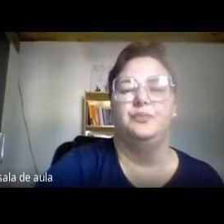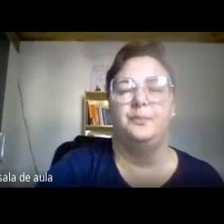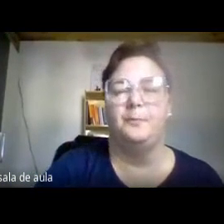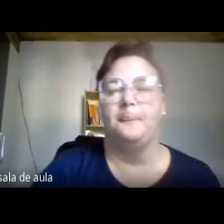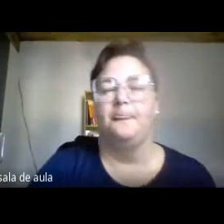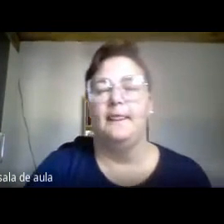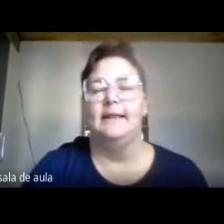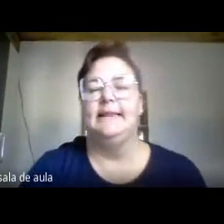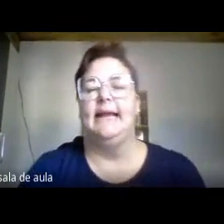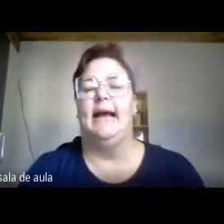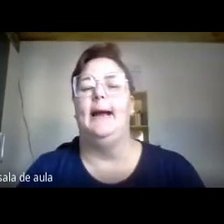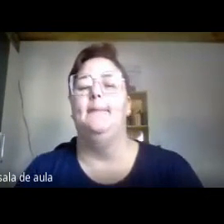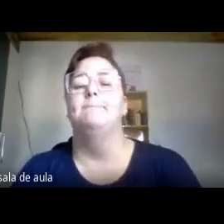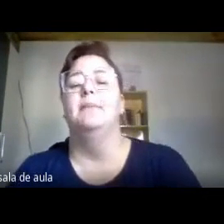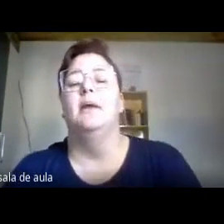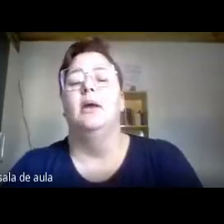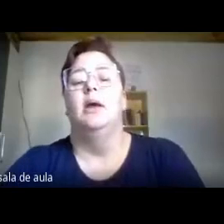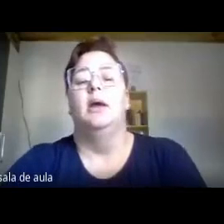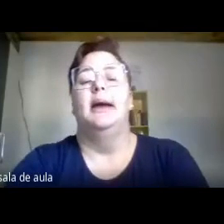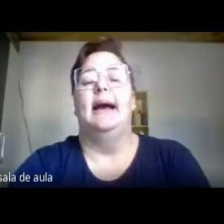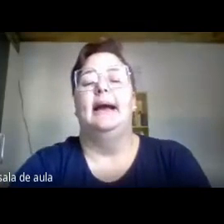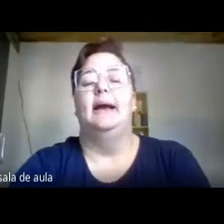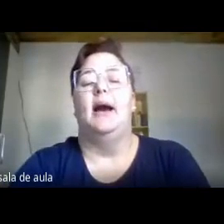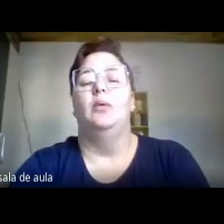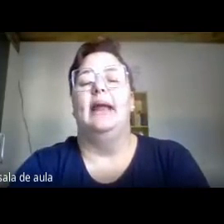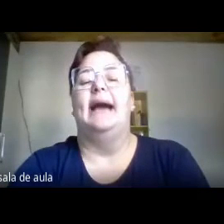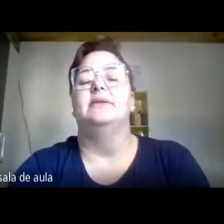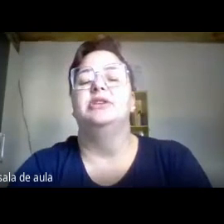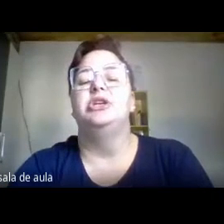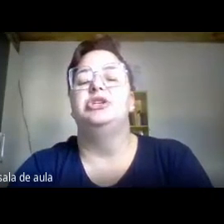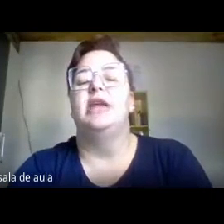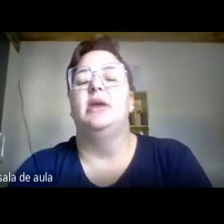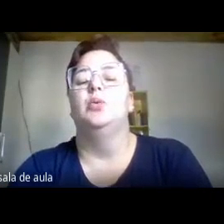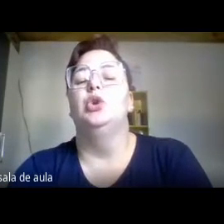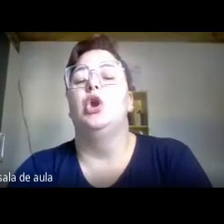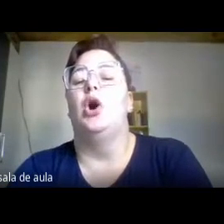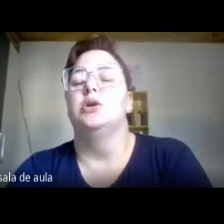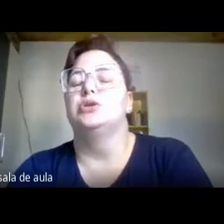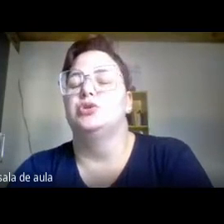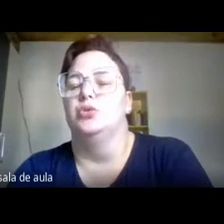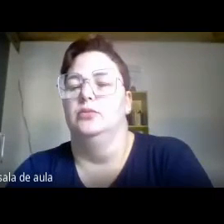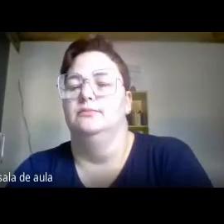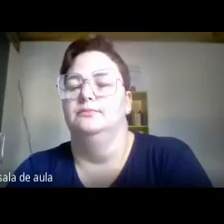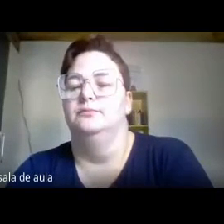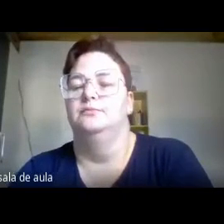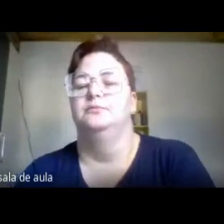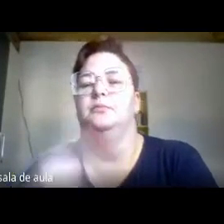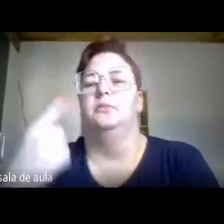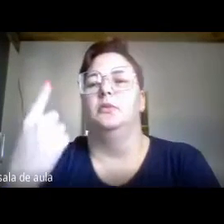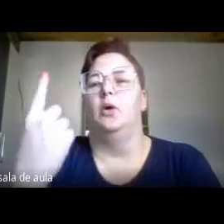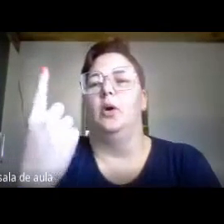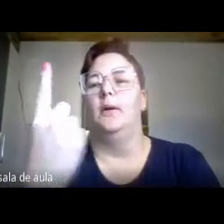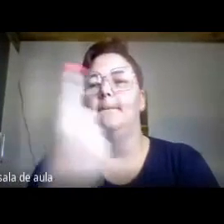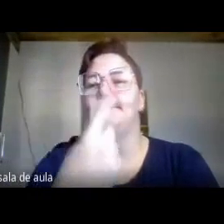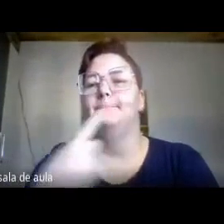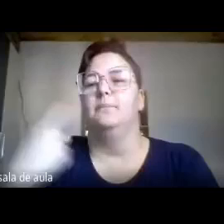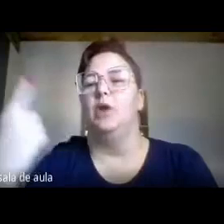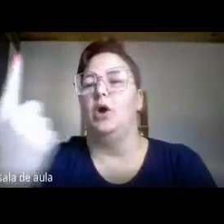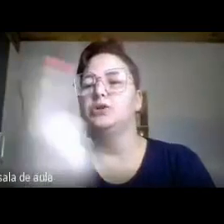embaixo, tá? Ao lado a gente tem o nosso,